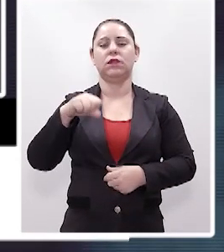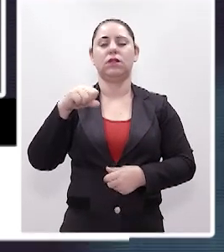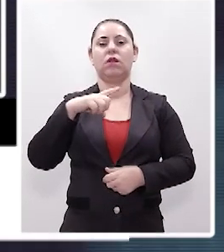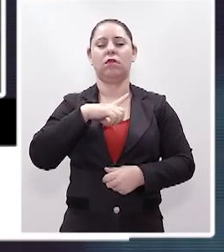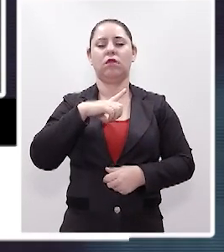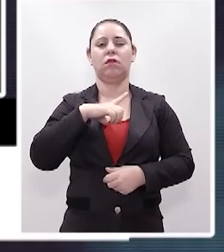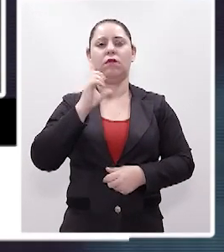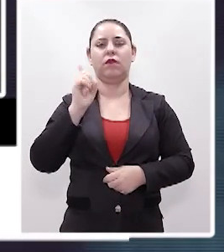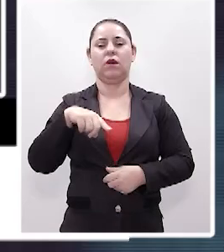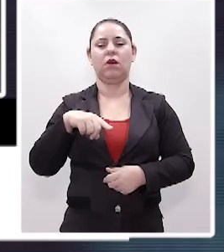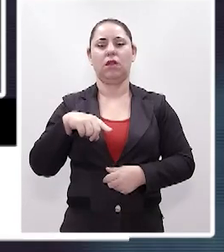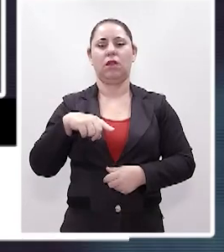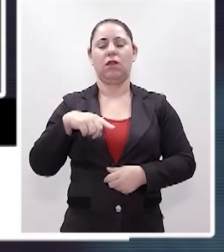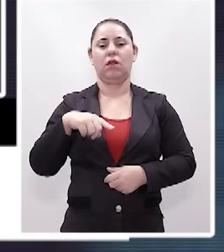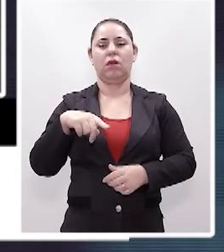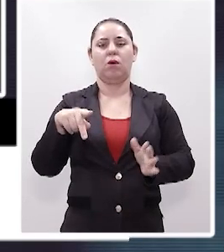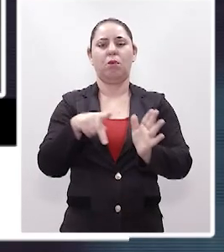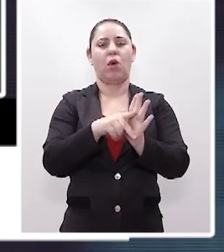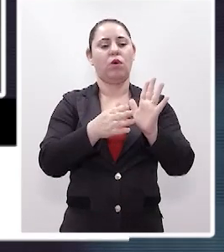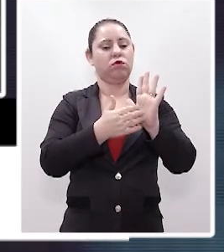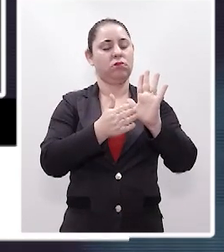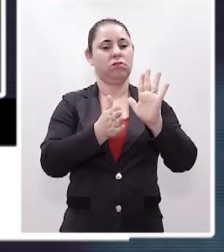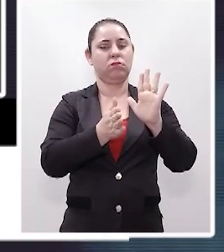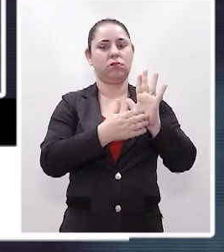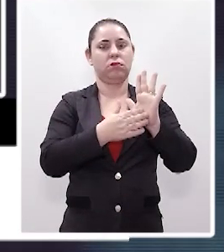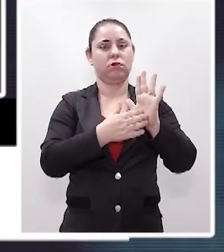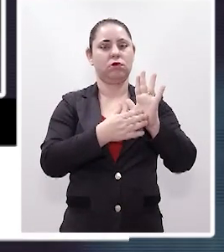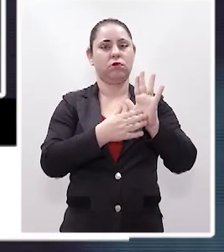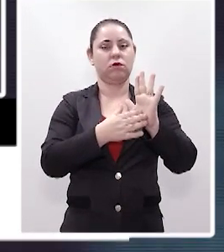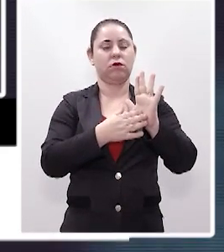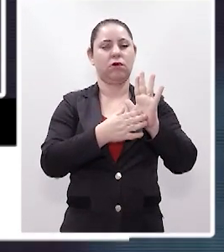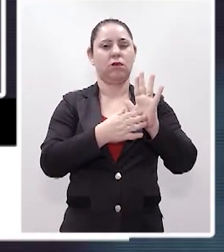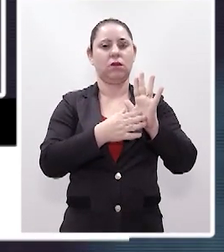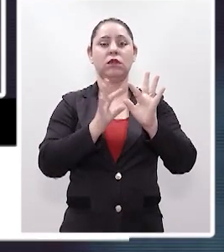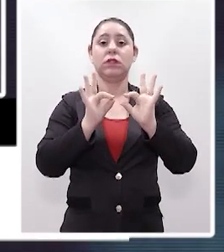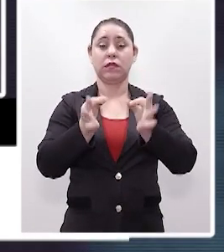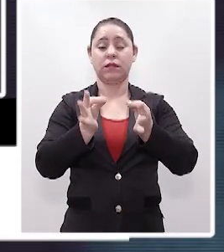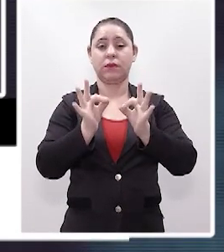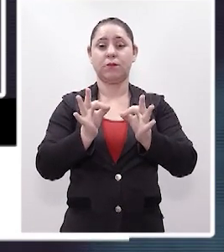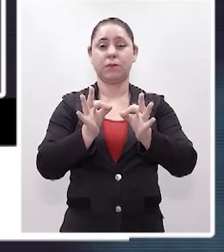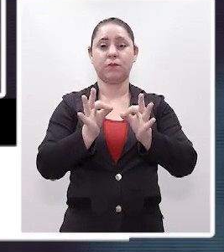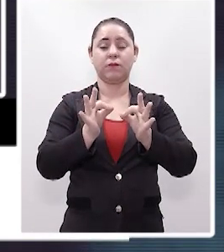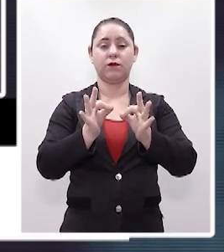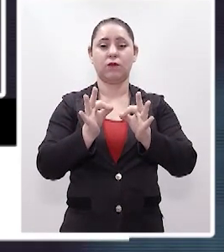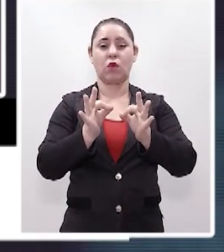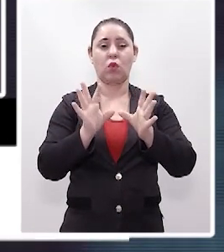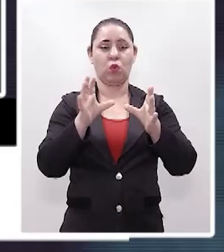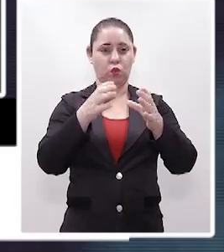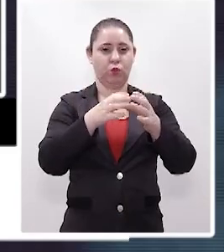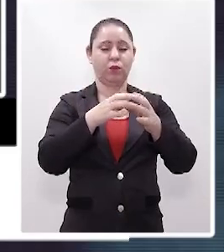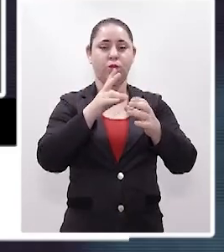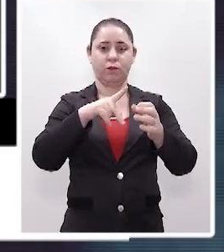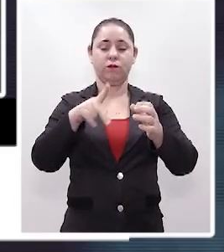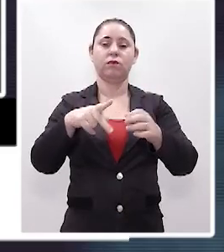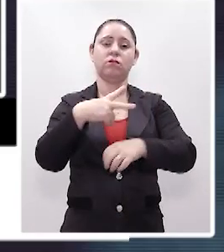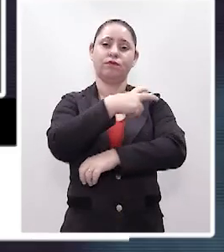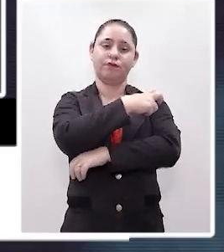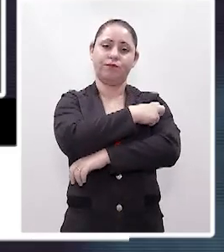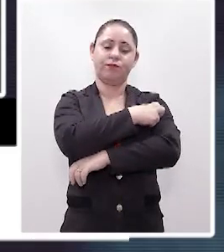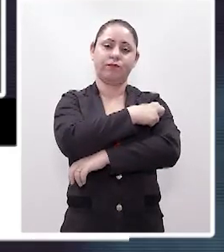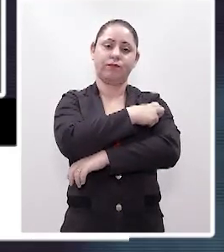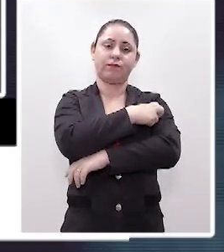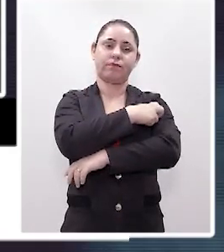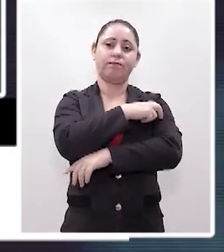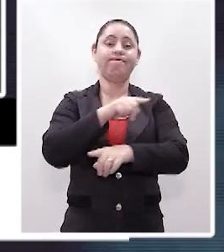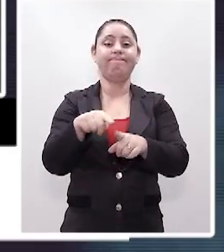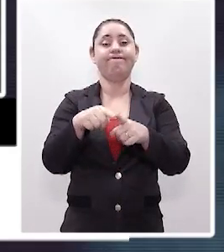sim, teve essa proposta, né, que deu certo. Eles estão sendo, né, imunizados agora,